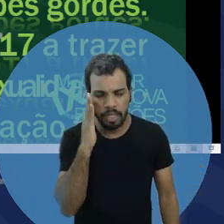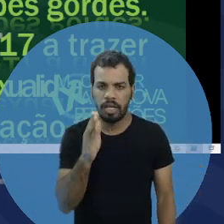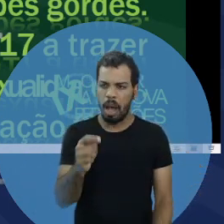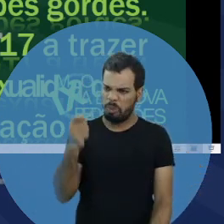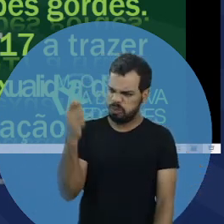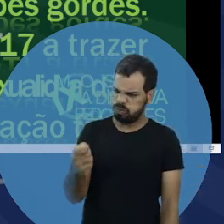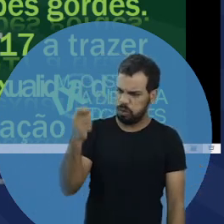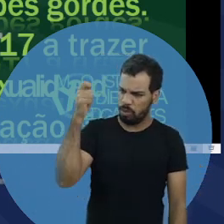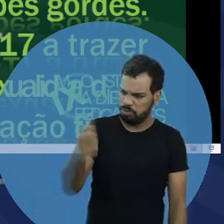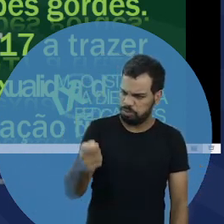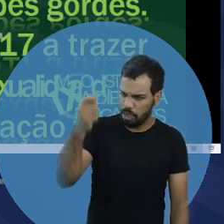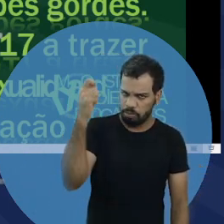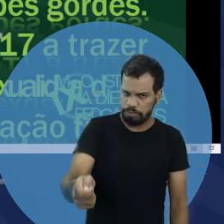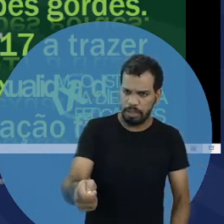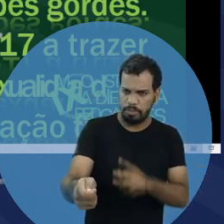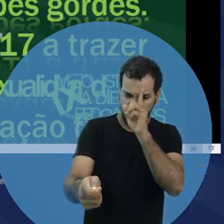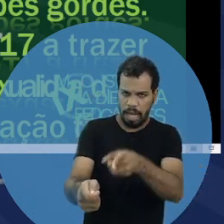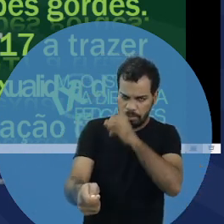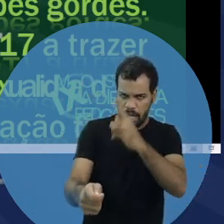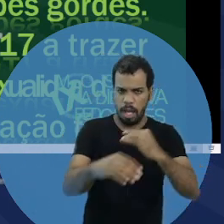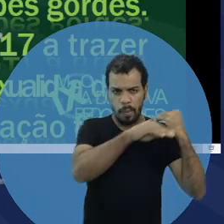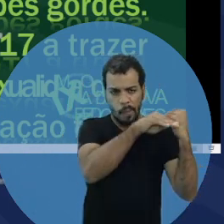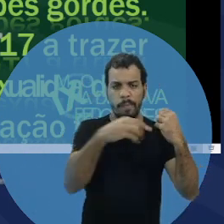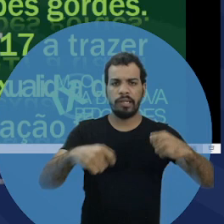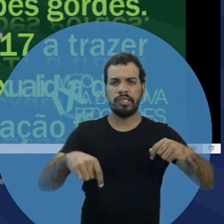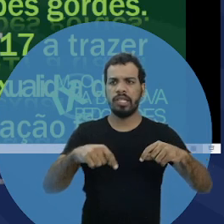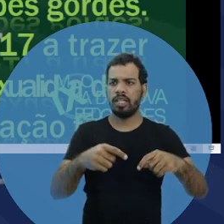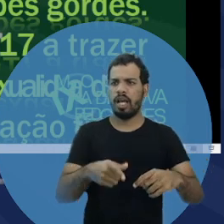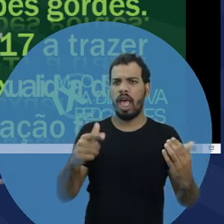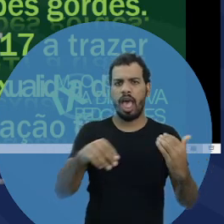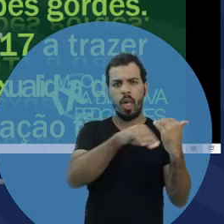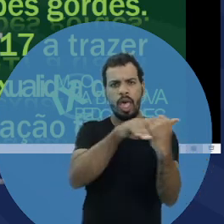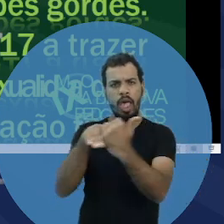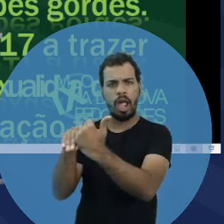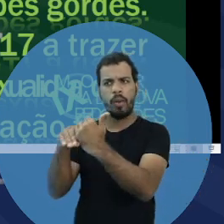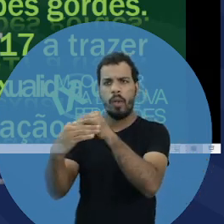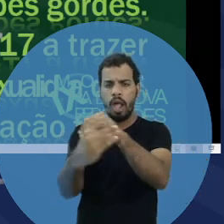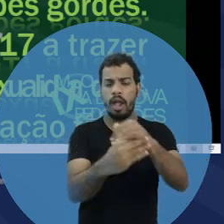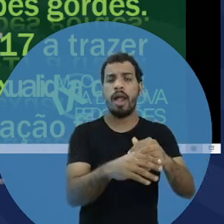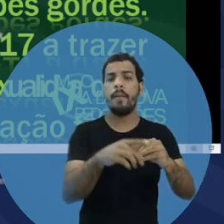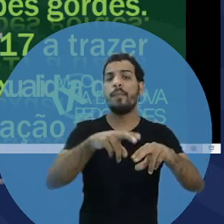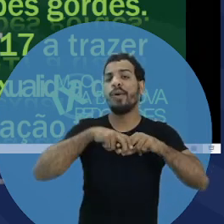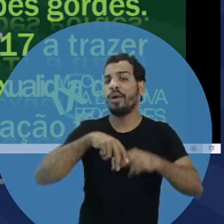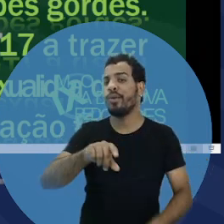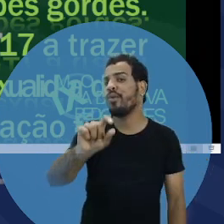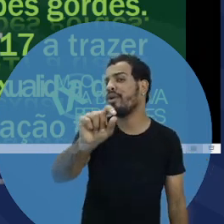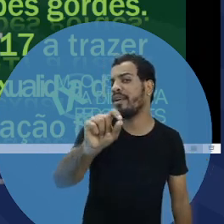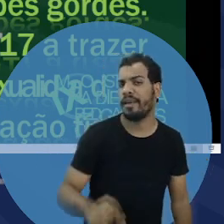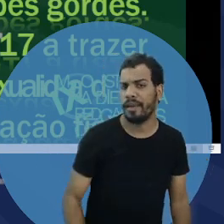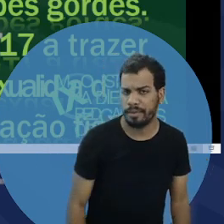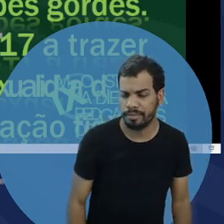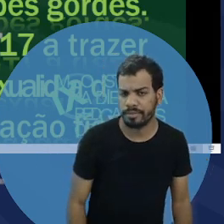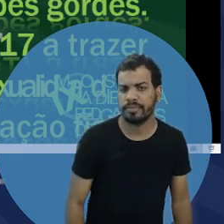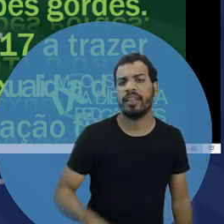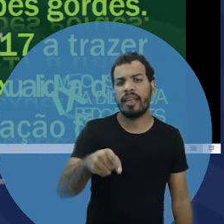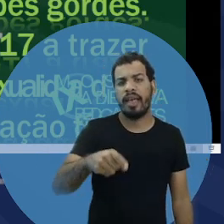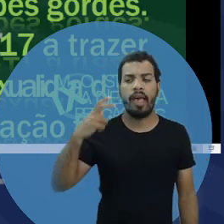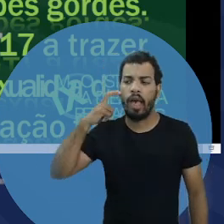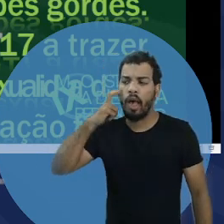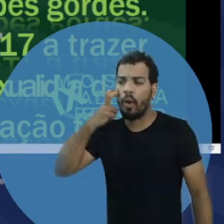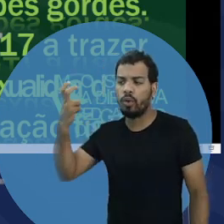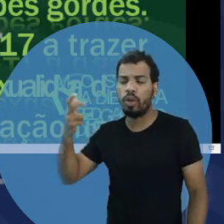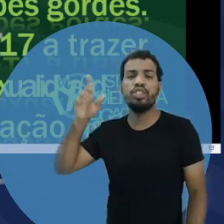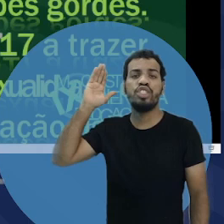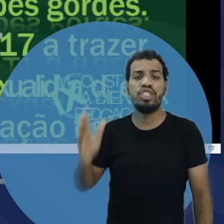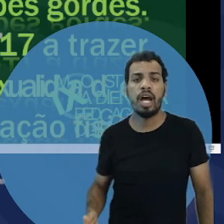de padrões estéticos, a gente sabe que está ligado a uma cultura que vem da